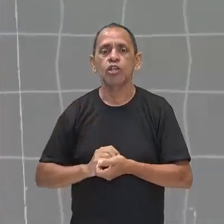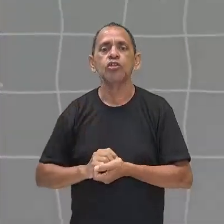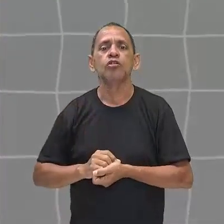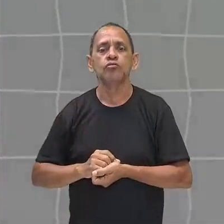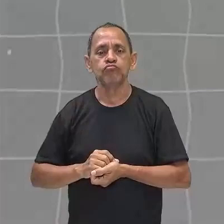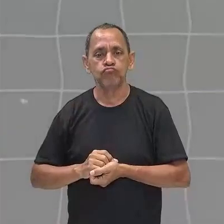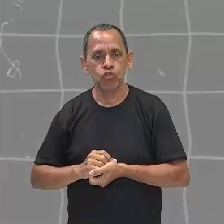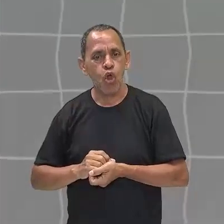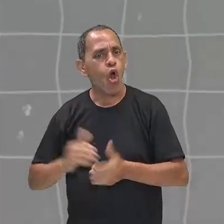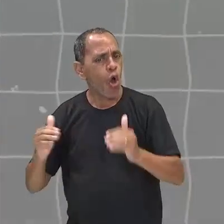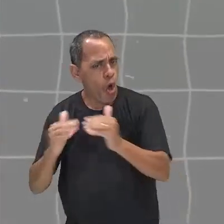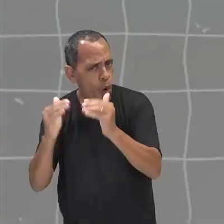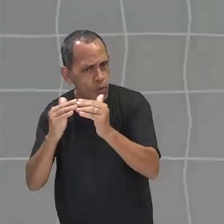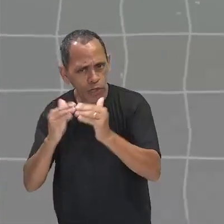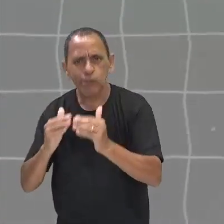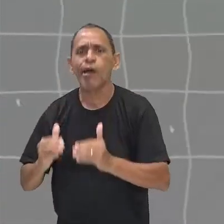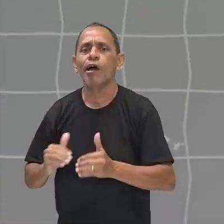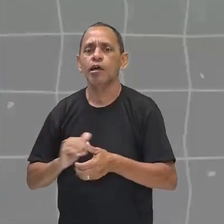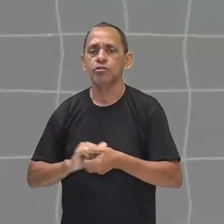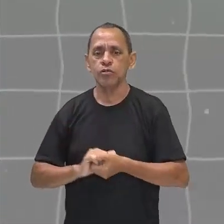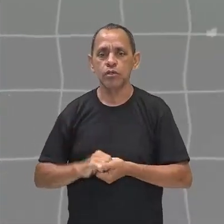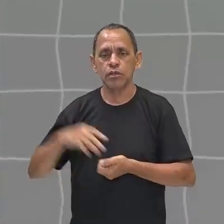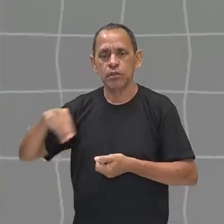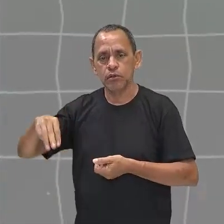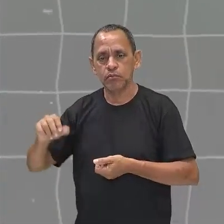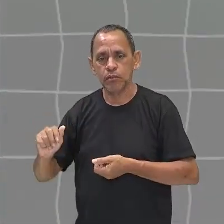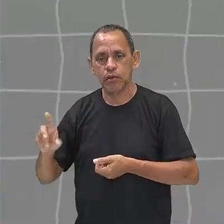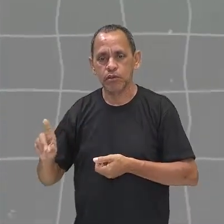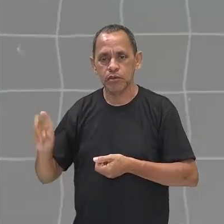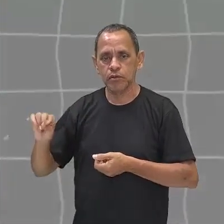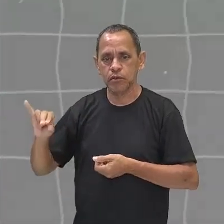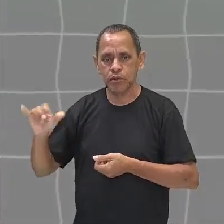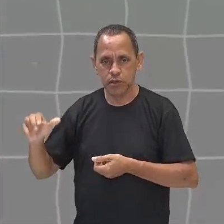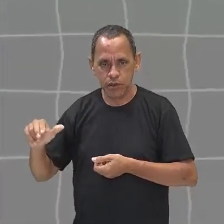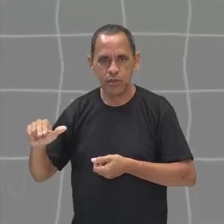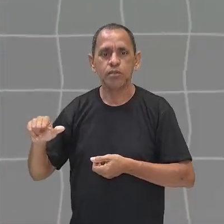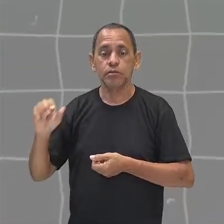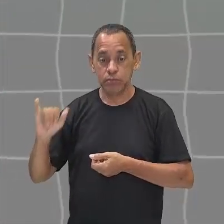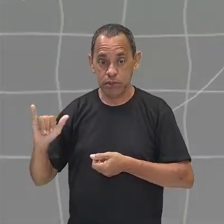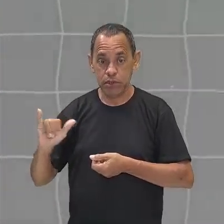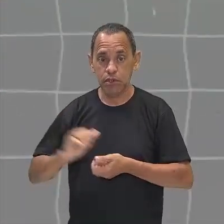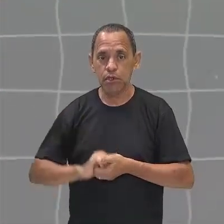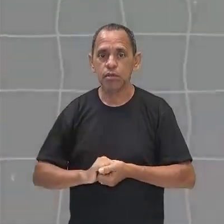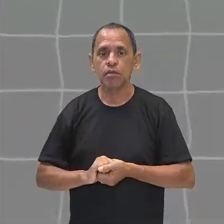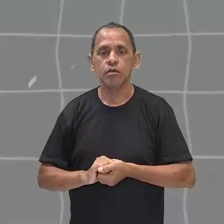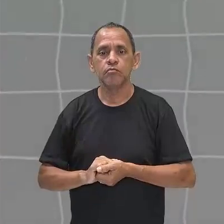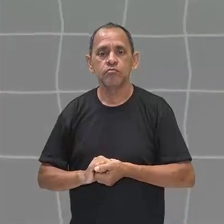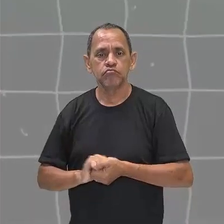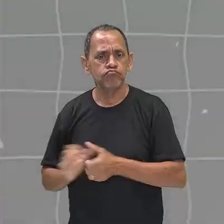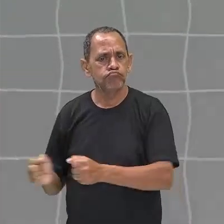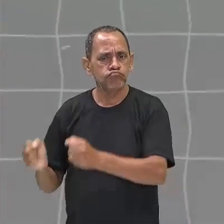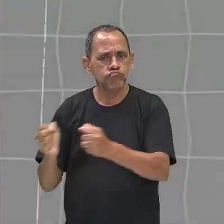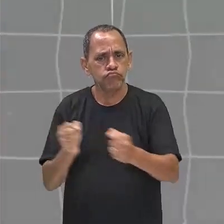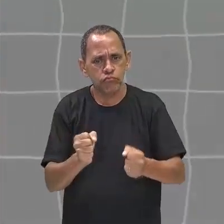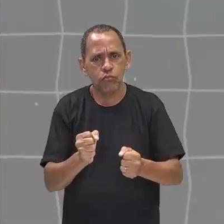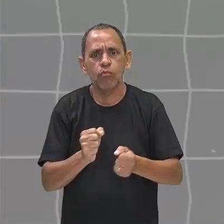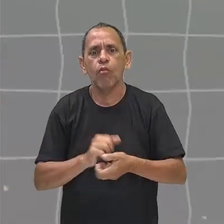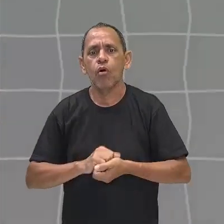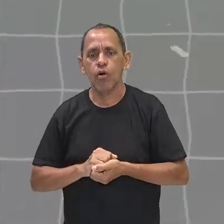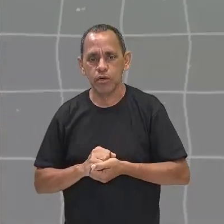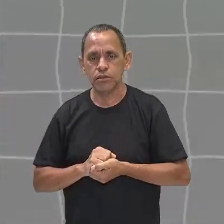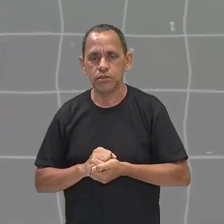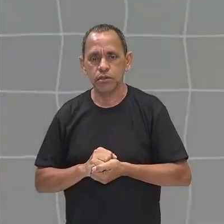de Madrid. E esse tratado ali garantia a posse da região amazônica para os domínios portugueses. Portugal,